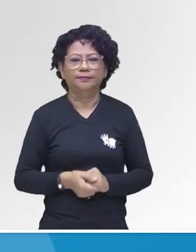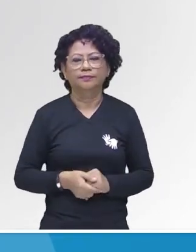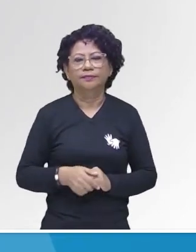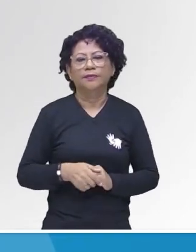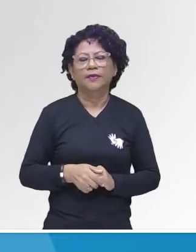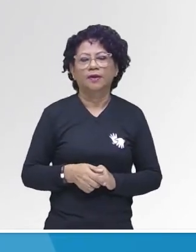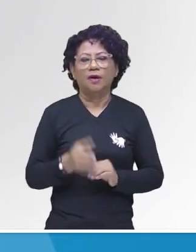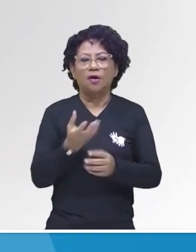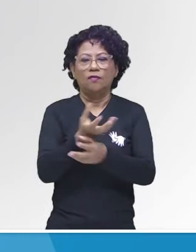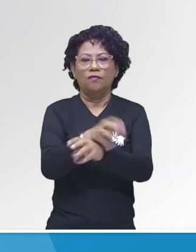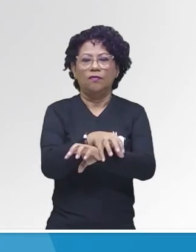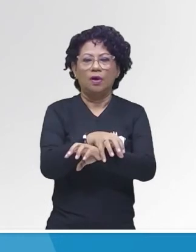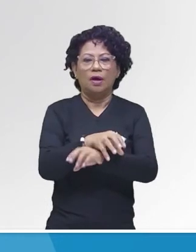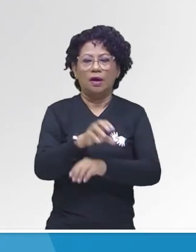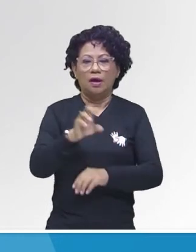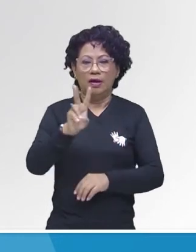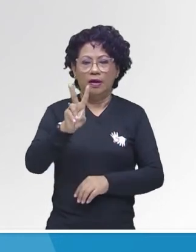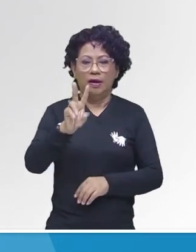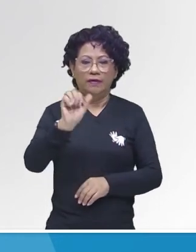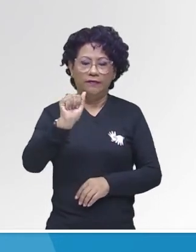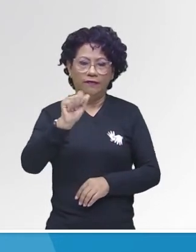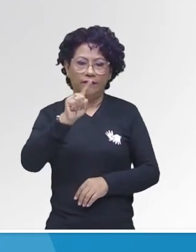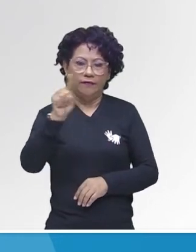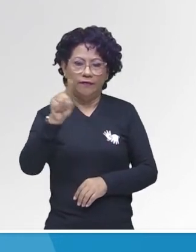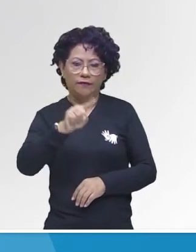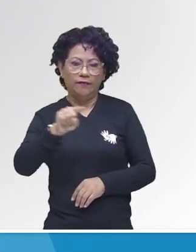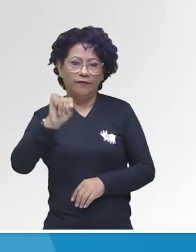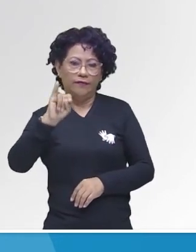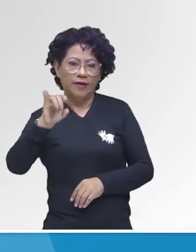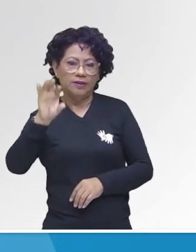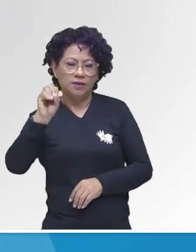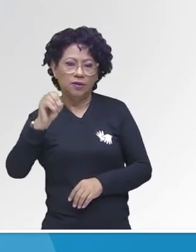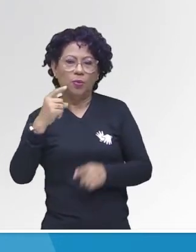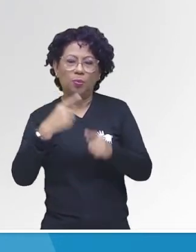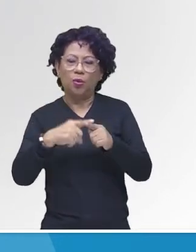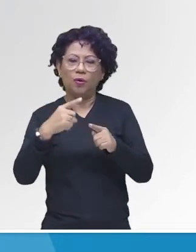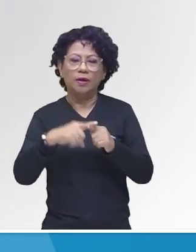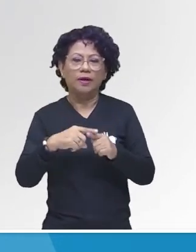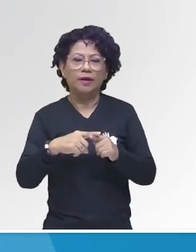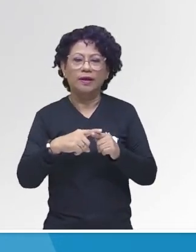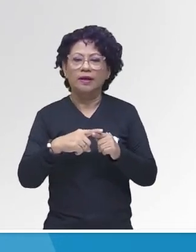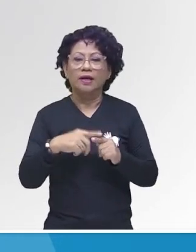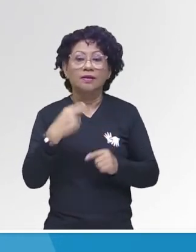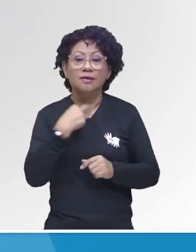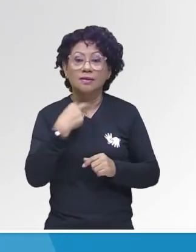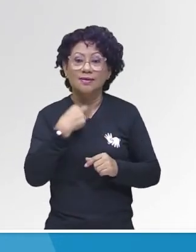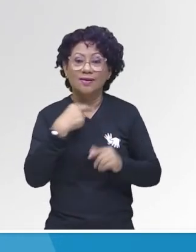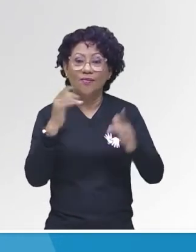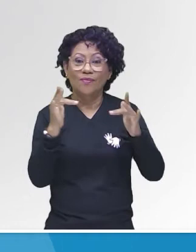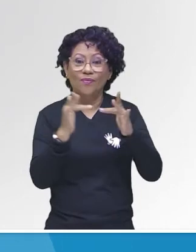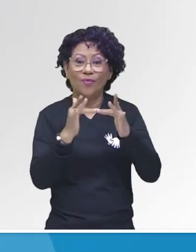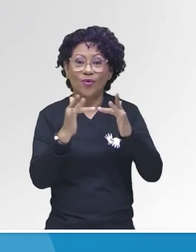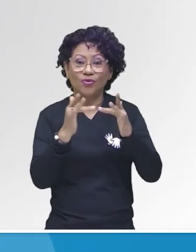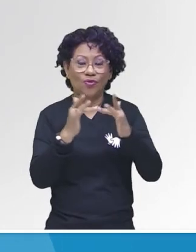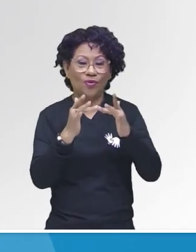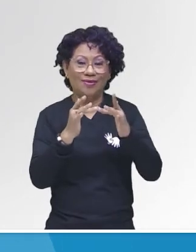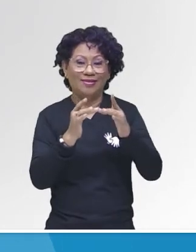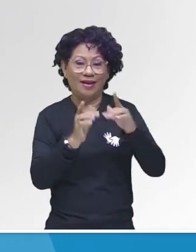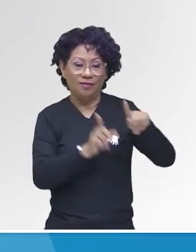vazio significa pra gente que eles não se tocam, não se cruzam, tá bom? Então, nós temos